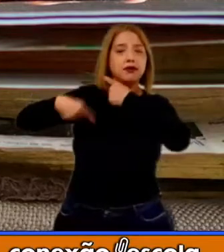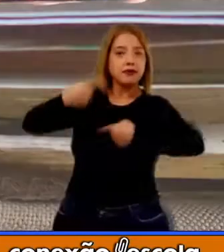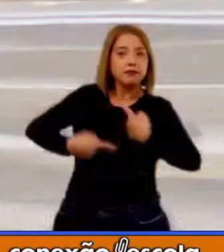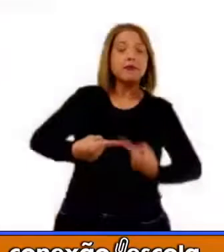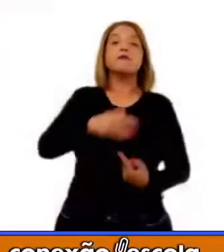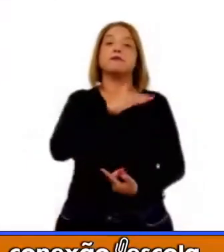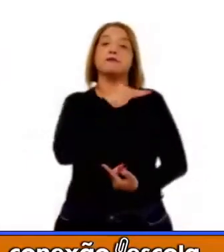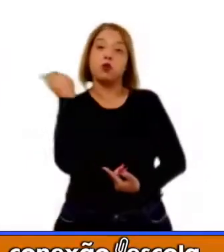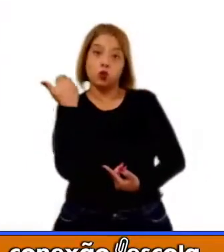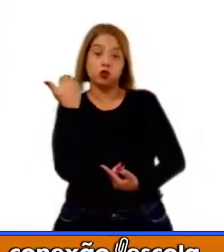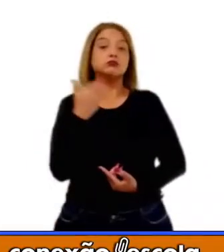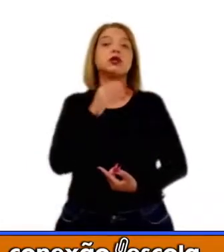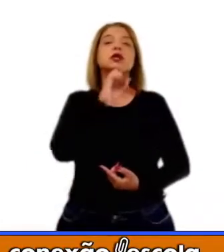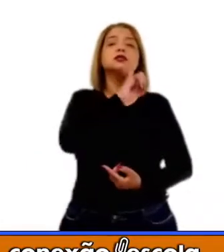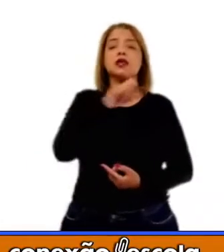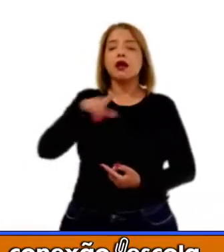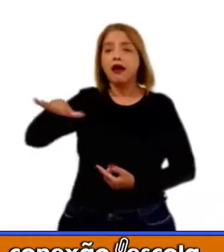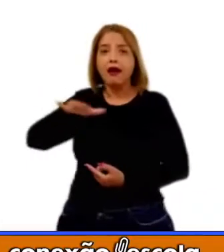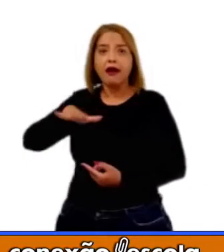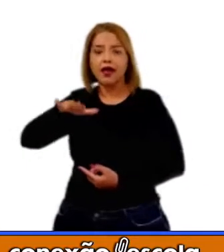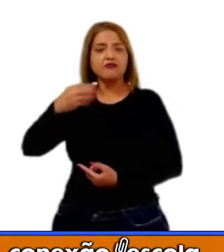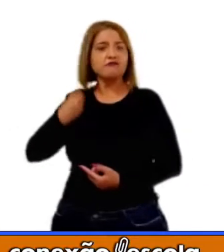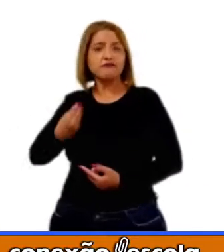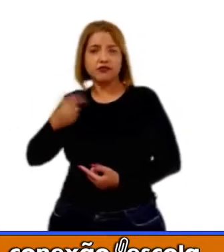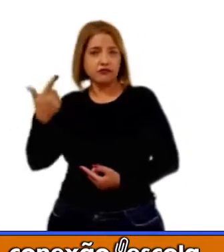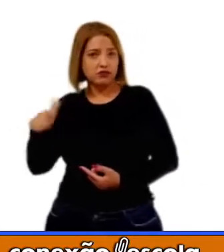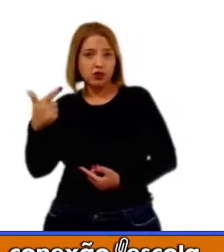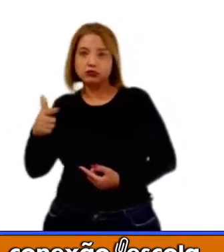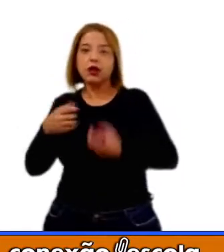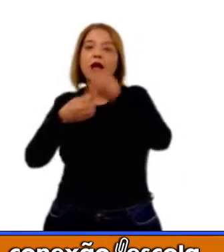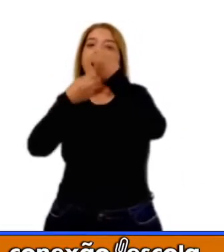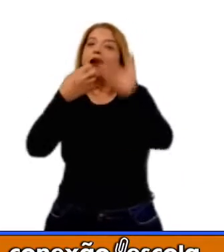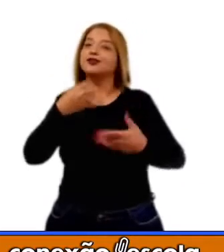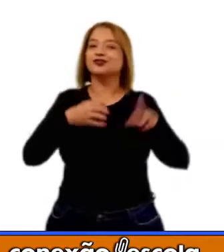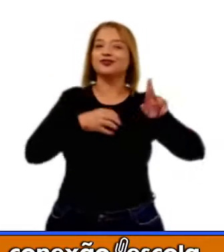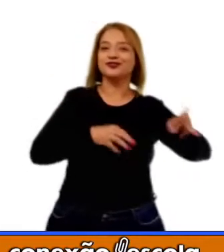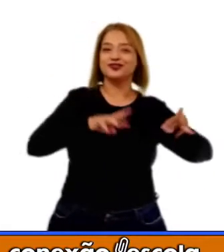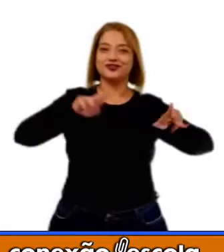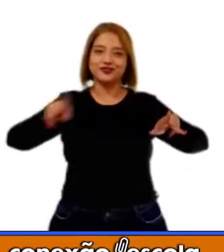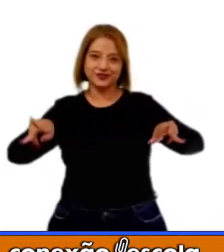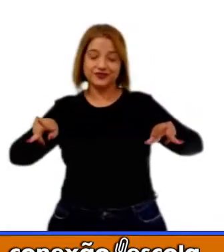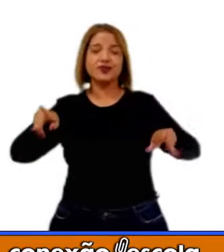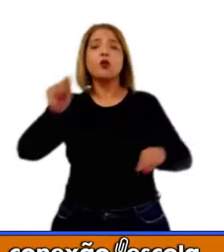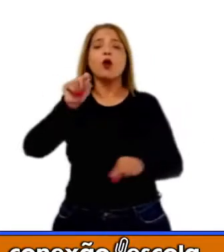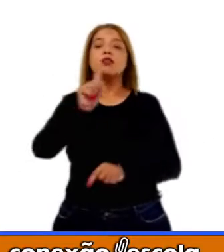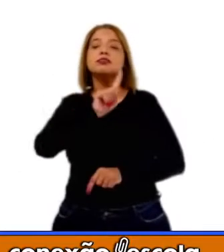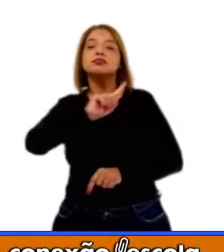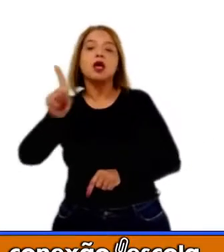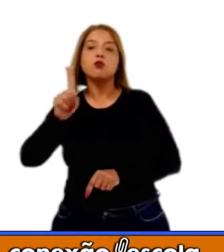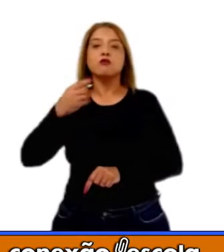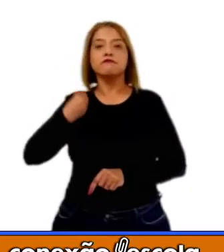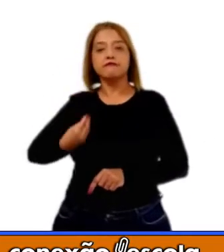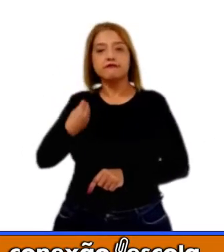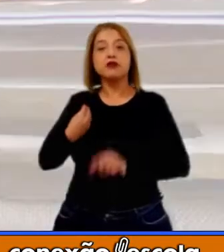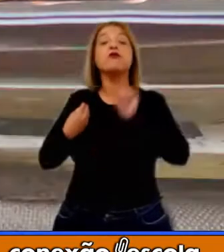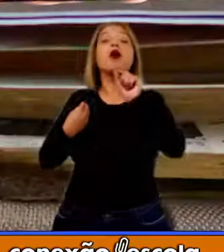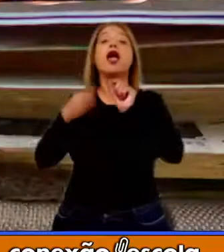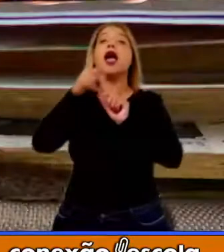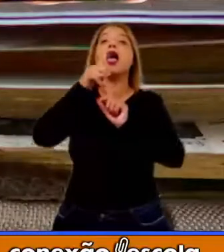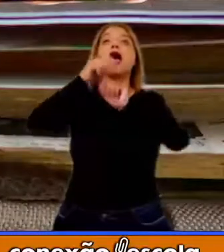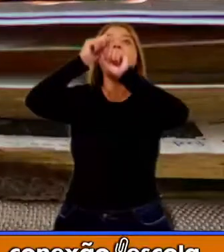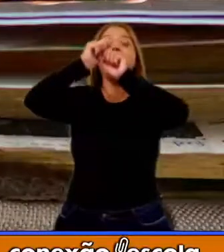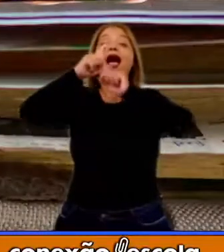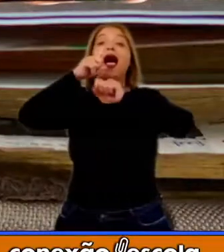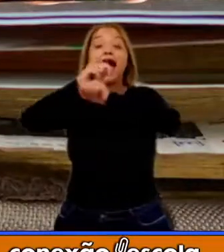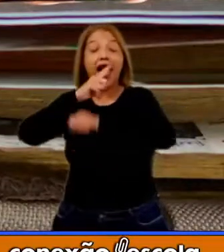vivos não têm essas características. Um exemplo, por exemplo, de ser não vivo é ar, água,